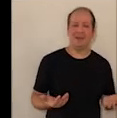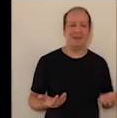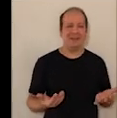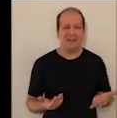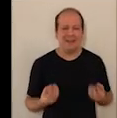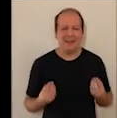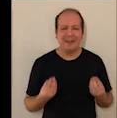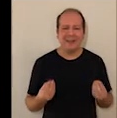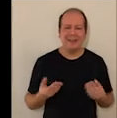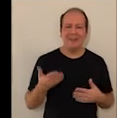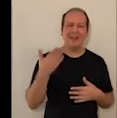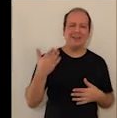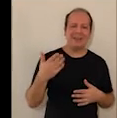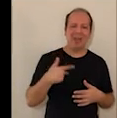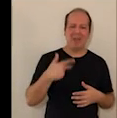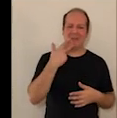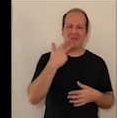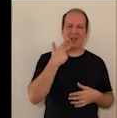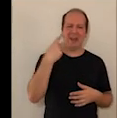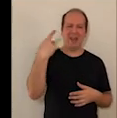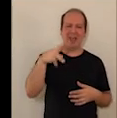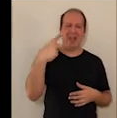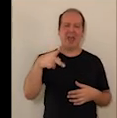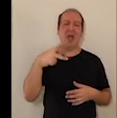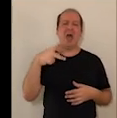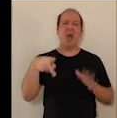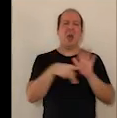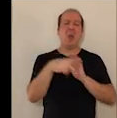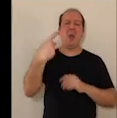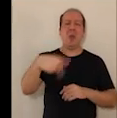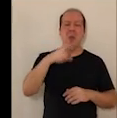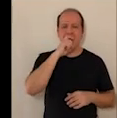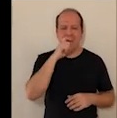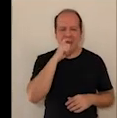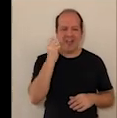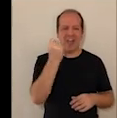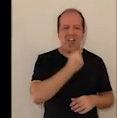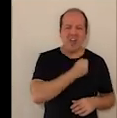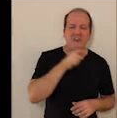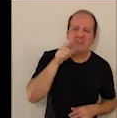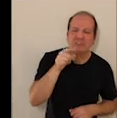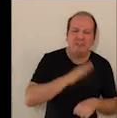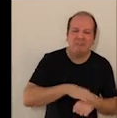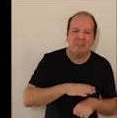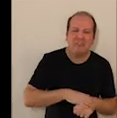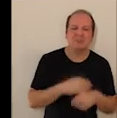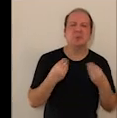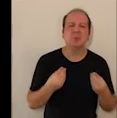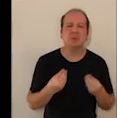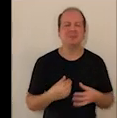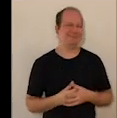Parece emparrecida, está querendo assassinar o próprio pai. Aqui está a prova de suas gatunices. Ah,